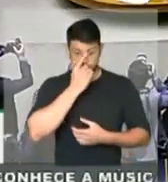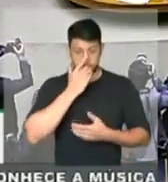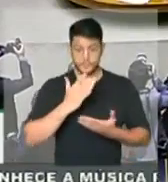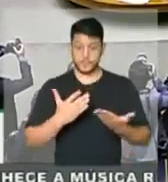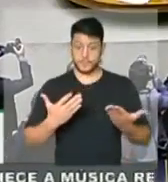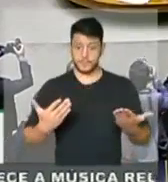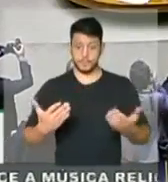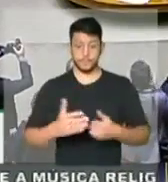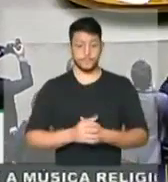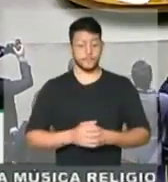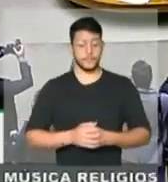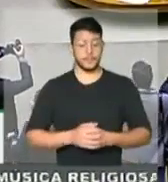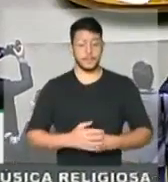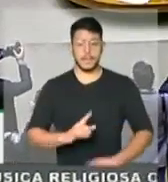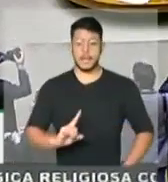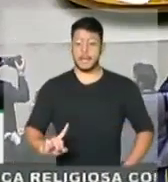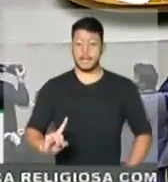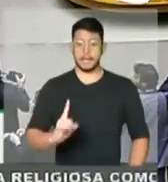neste mandato.